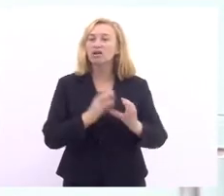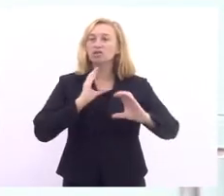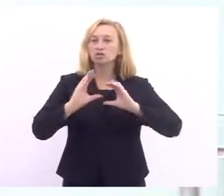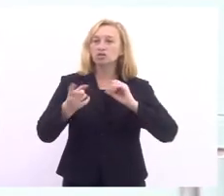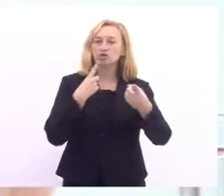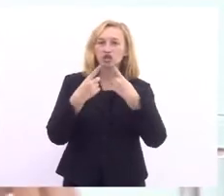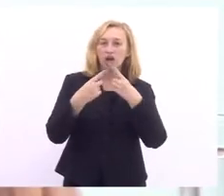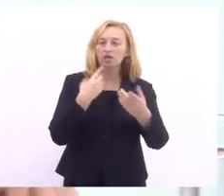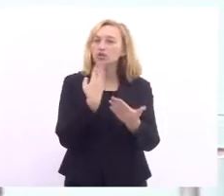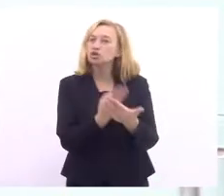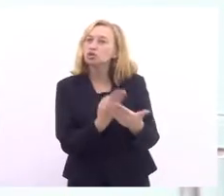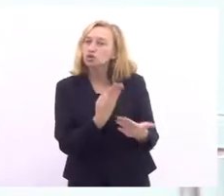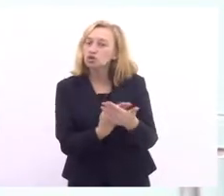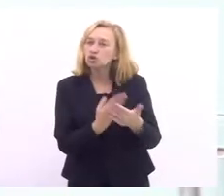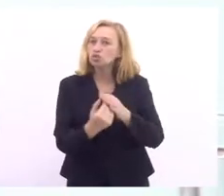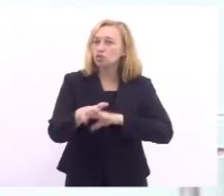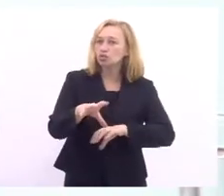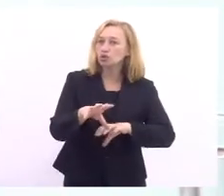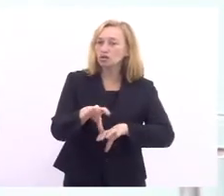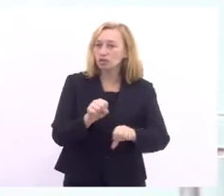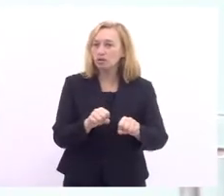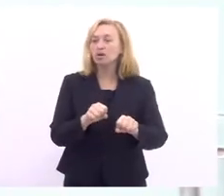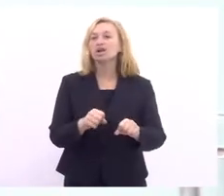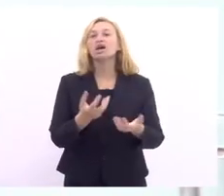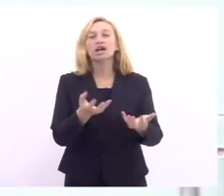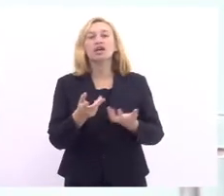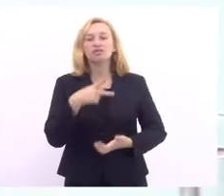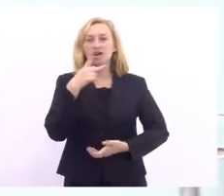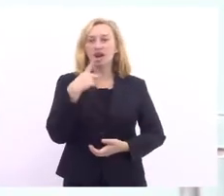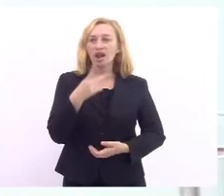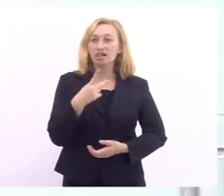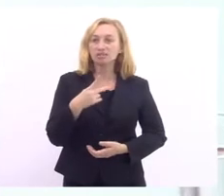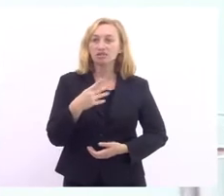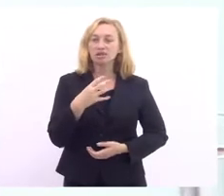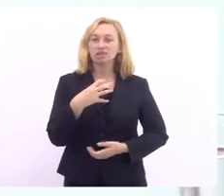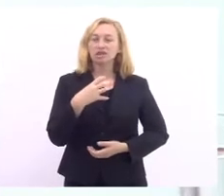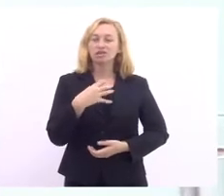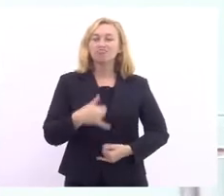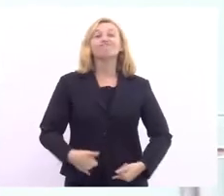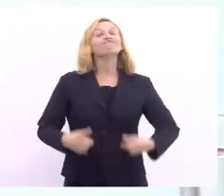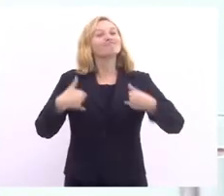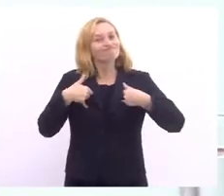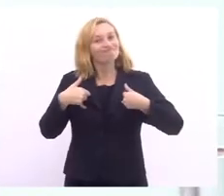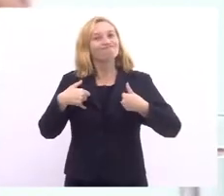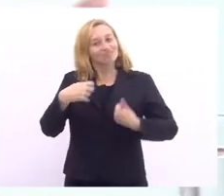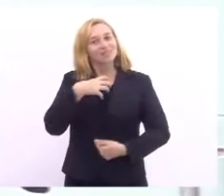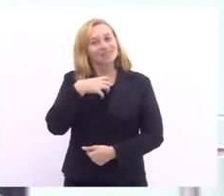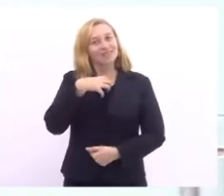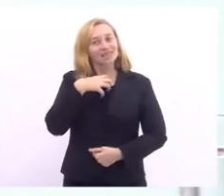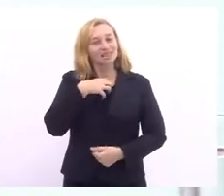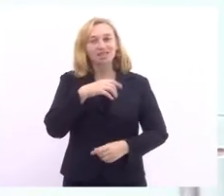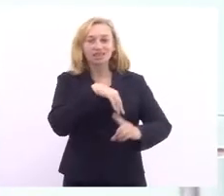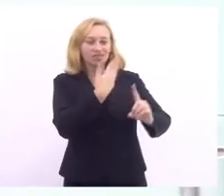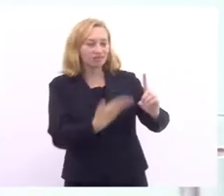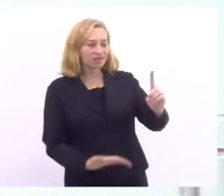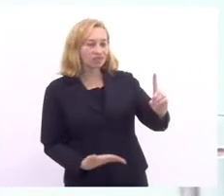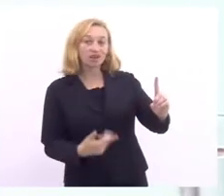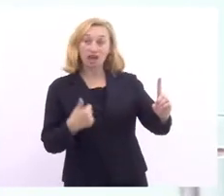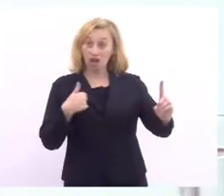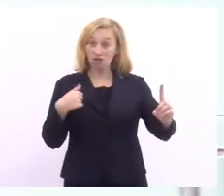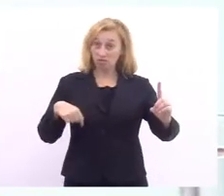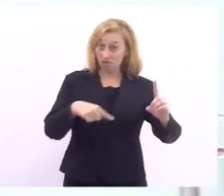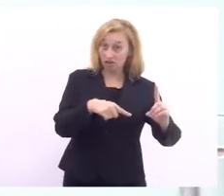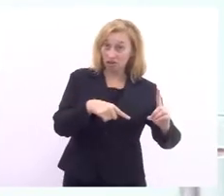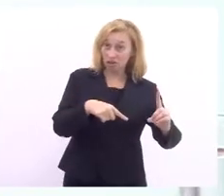do Diálogo dos estudos é que formou Por isso quero dizer que sinto muito orgulho né entre tanta solenidade de aparecer aqui